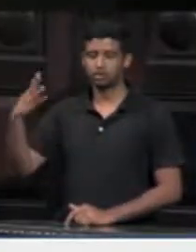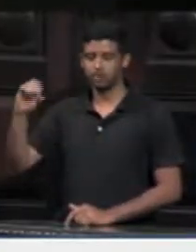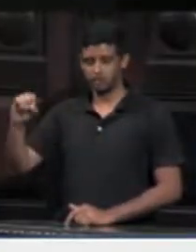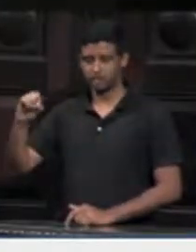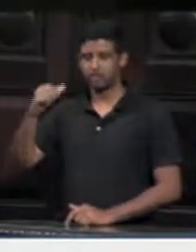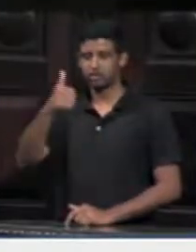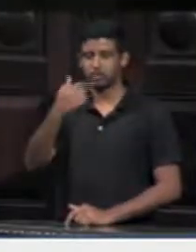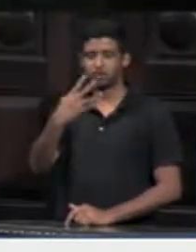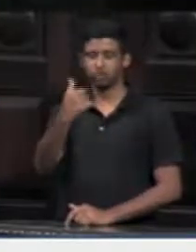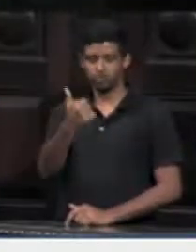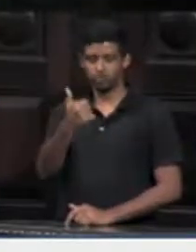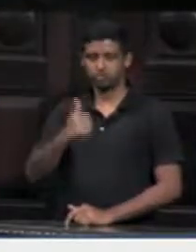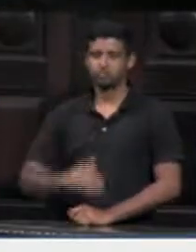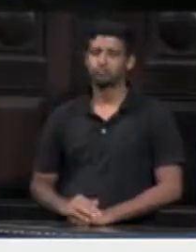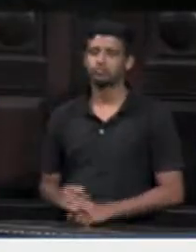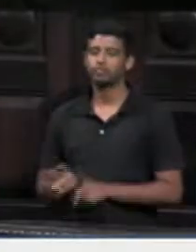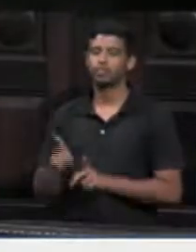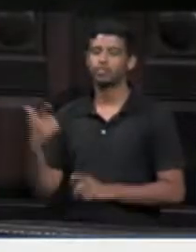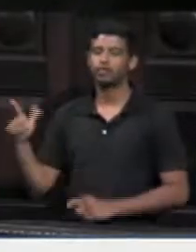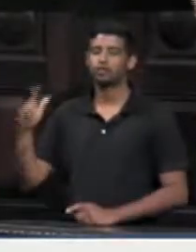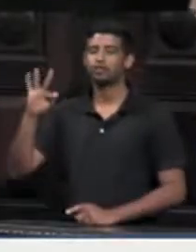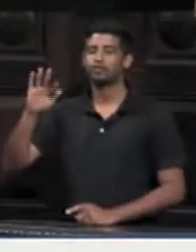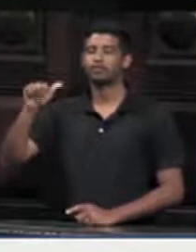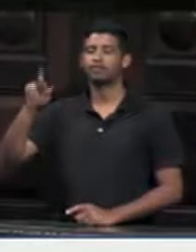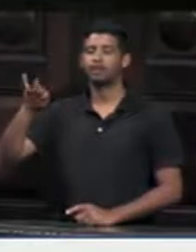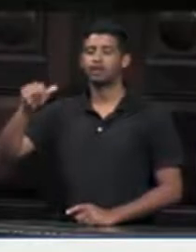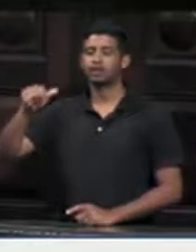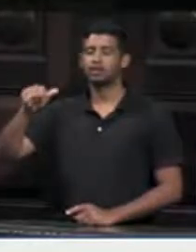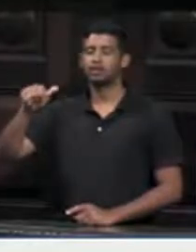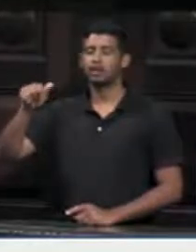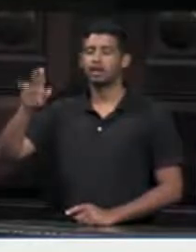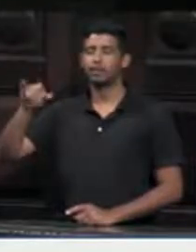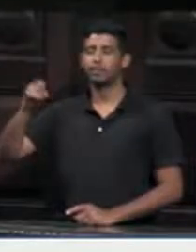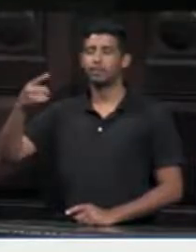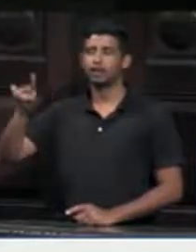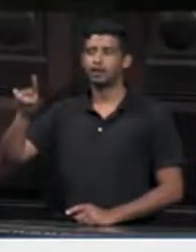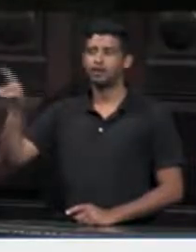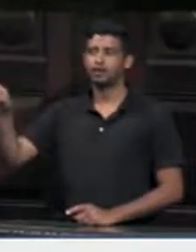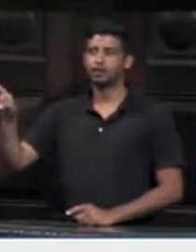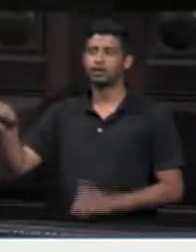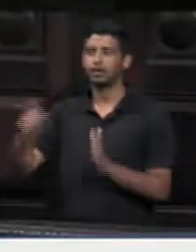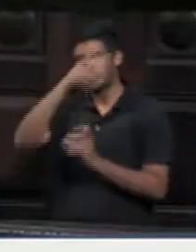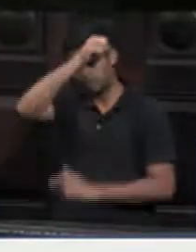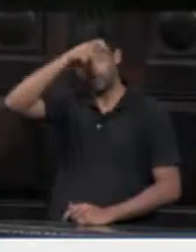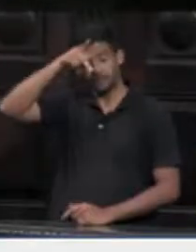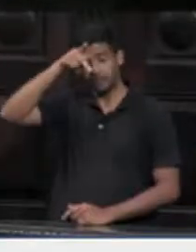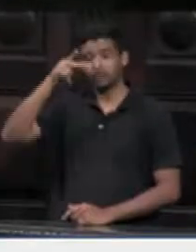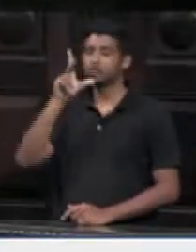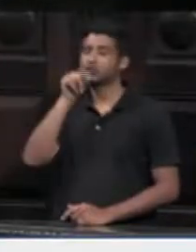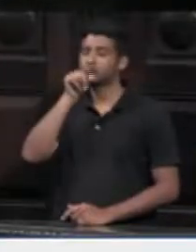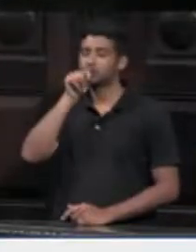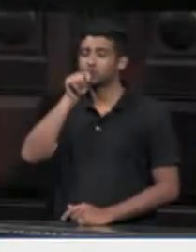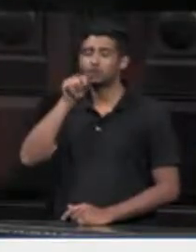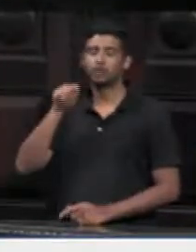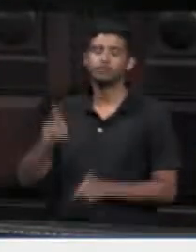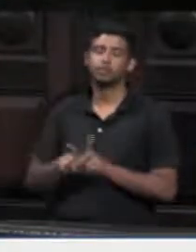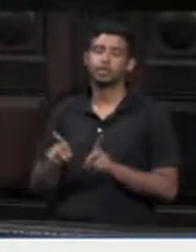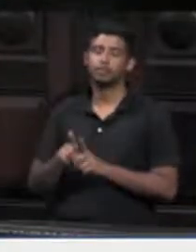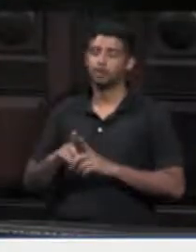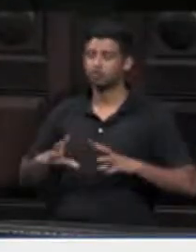148. Farid Abraão, prefeito de Nilópolis, 149. Bancada do